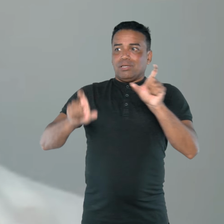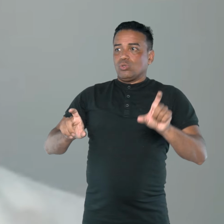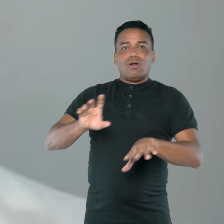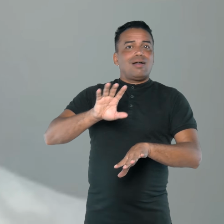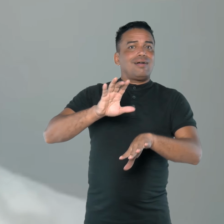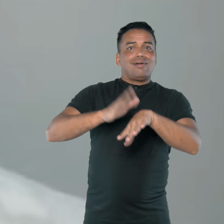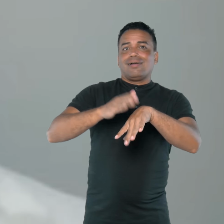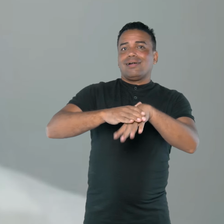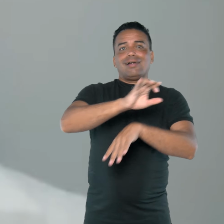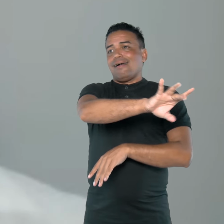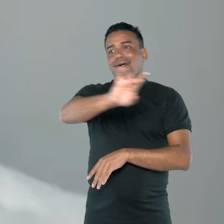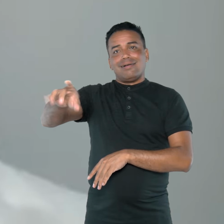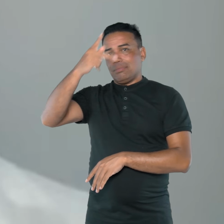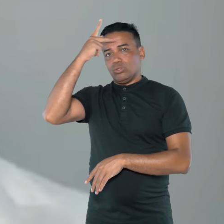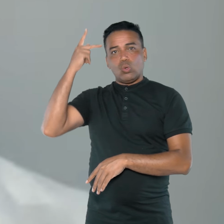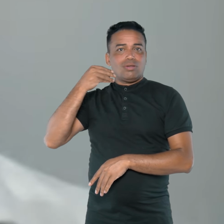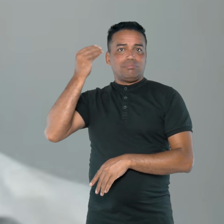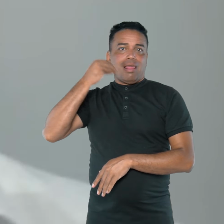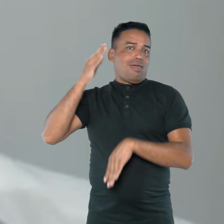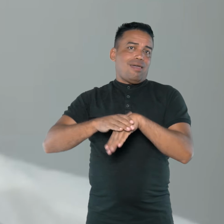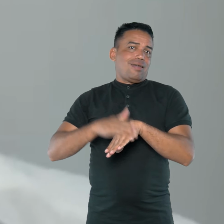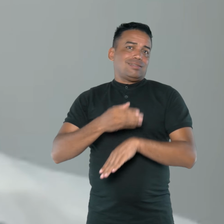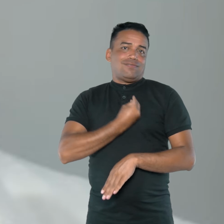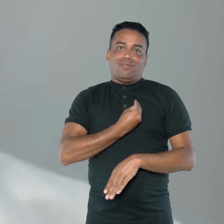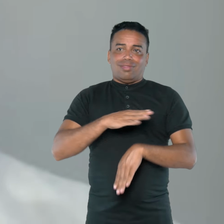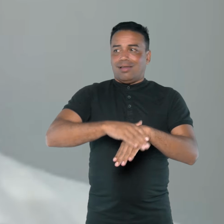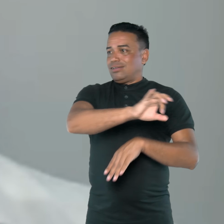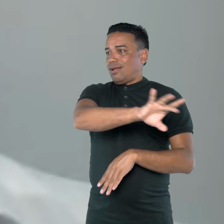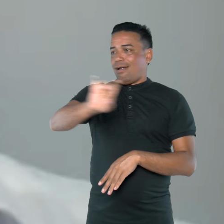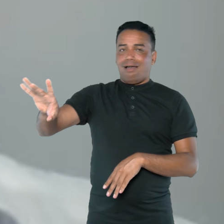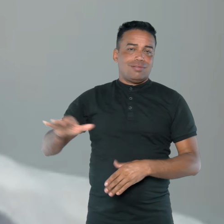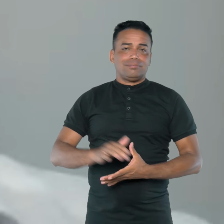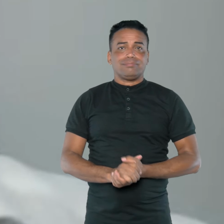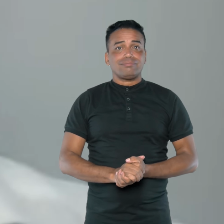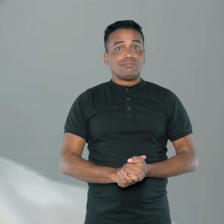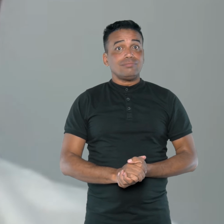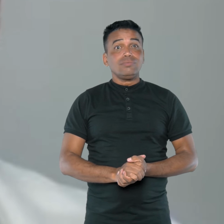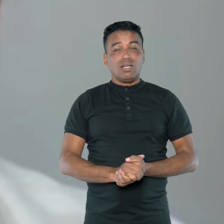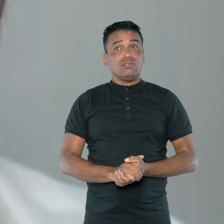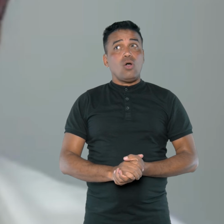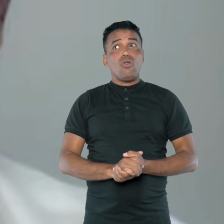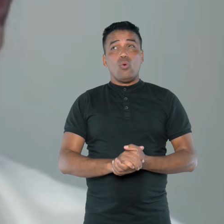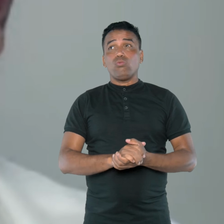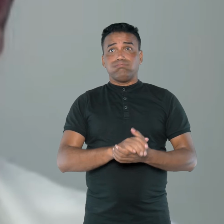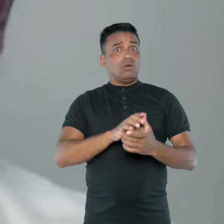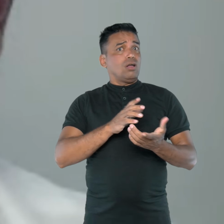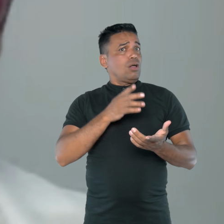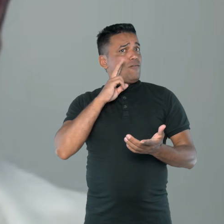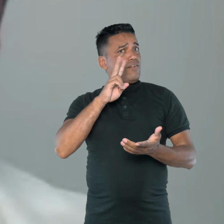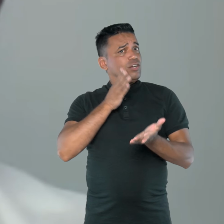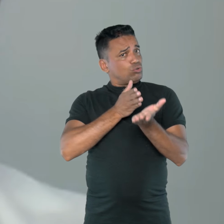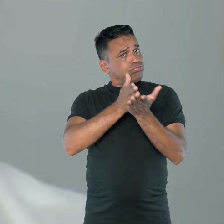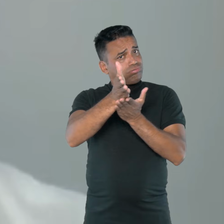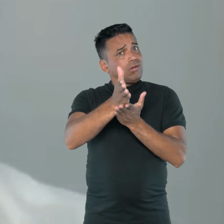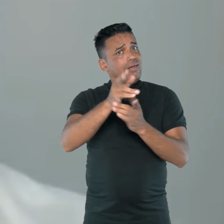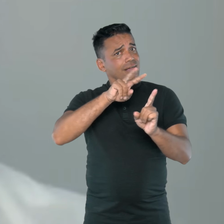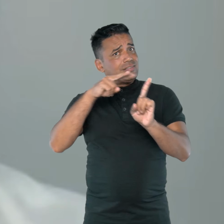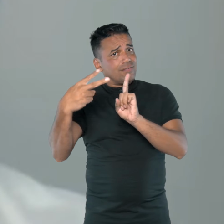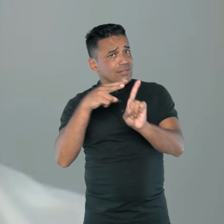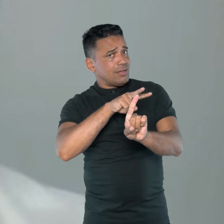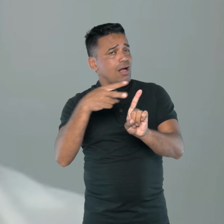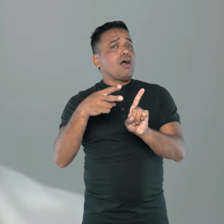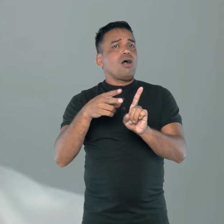de experiência por experiência, né. Então miro-me um pouco nesse viés, assim, nessa